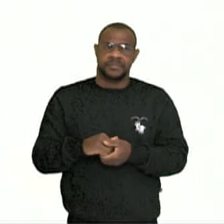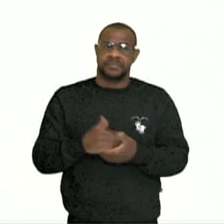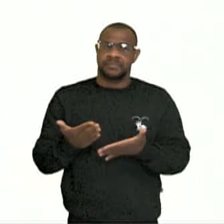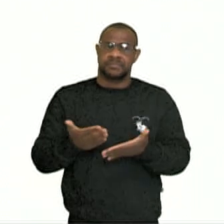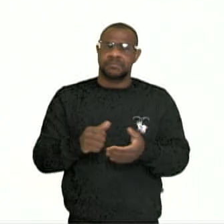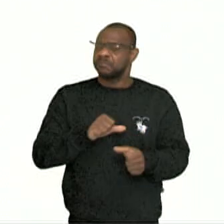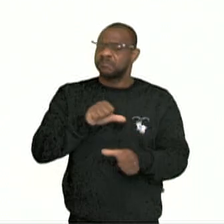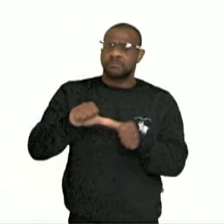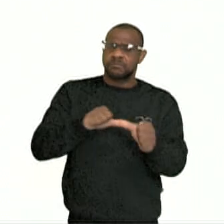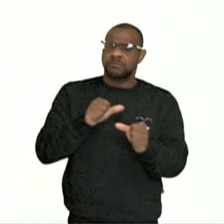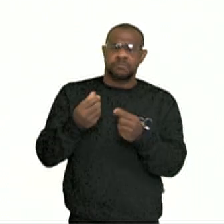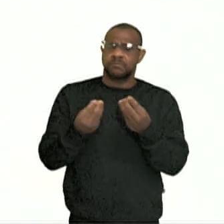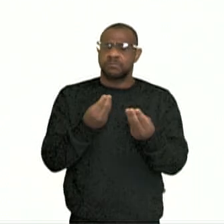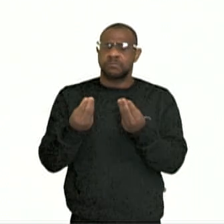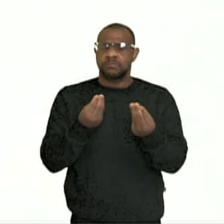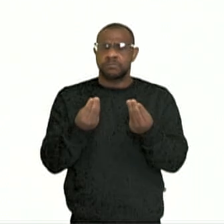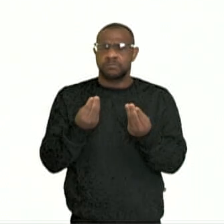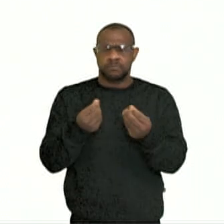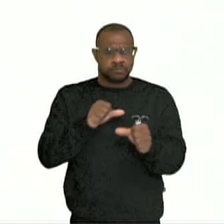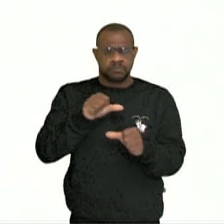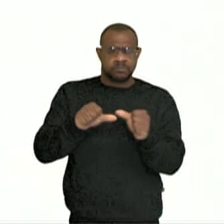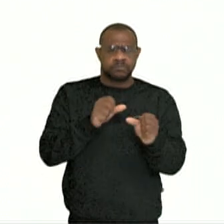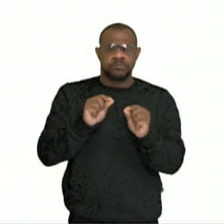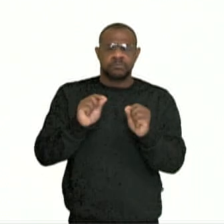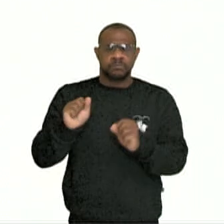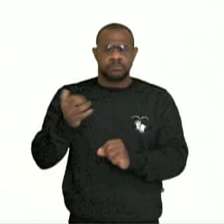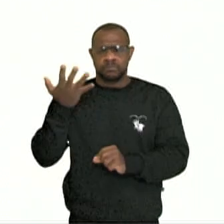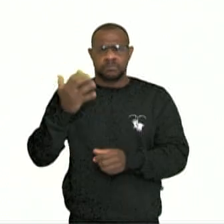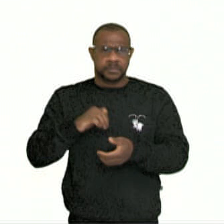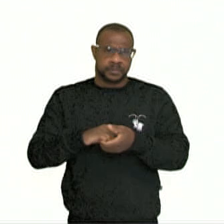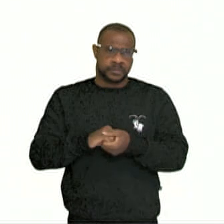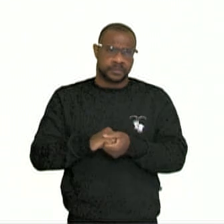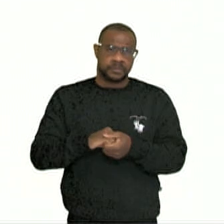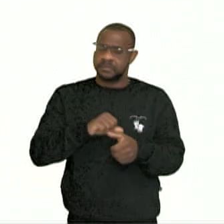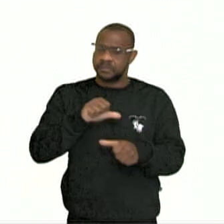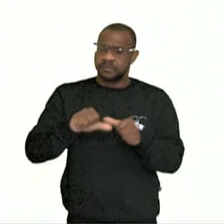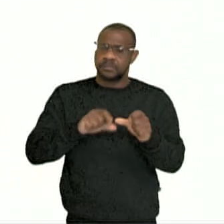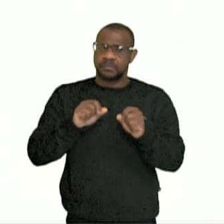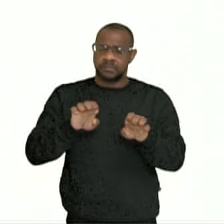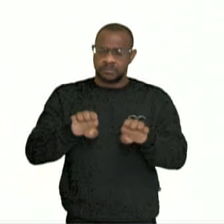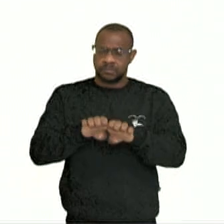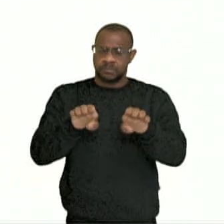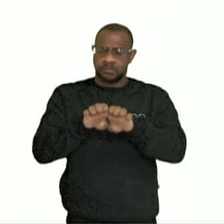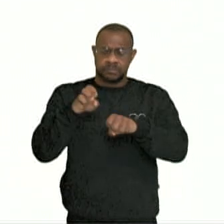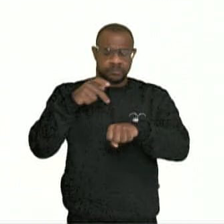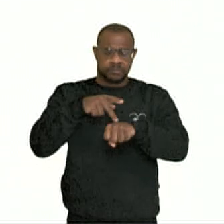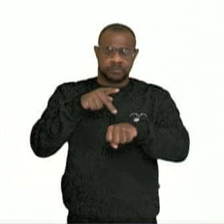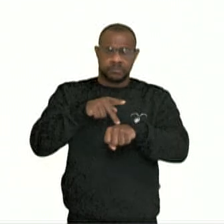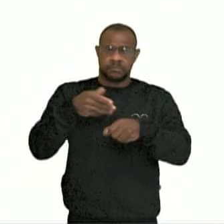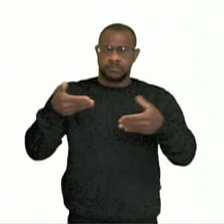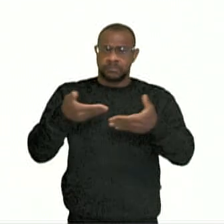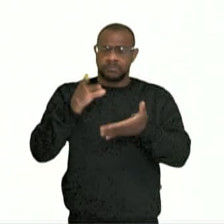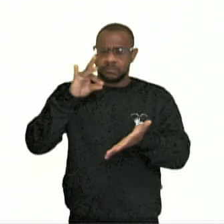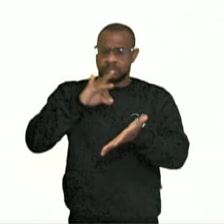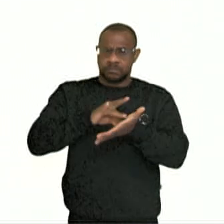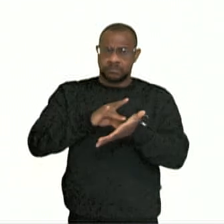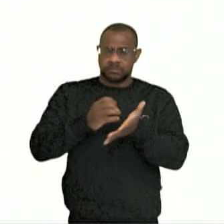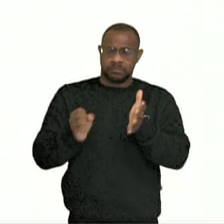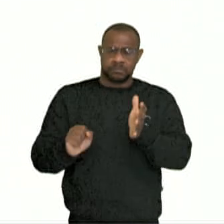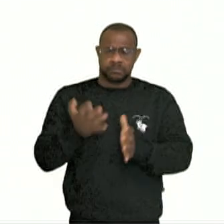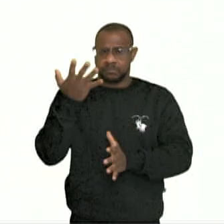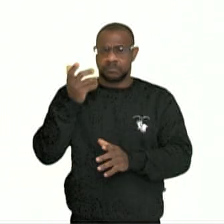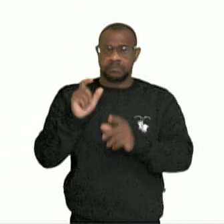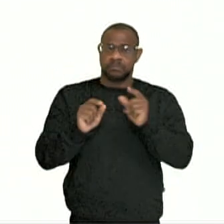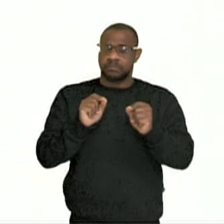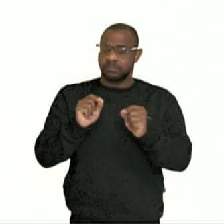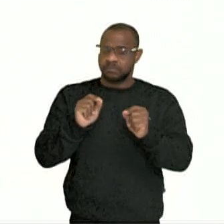essas transformações, essas modificações? Então, a modificação na estrutura das rochas originais ocorre pela ação de